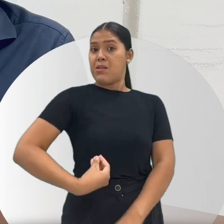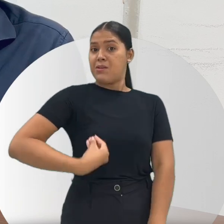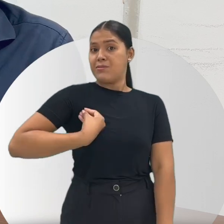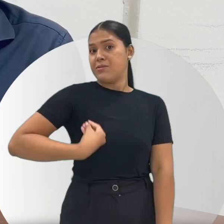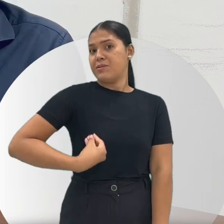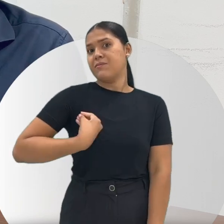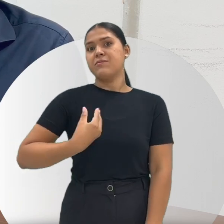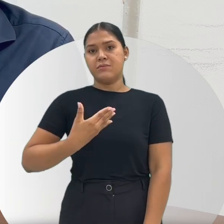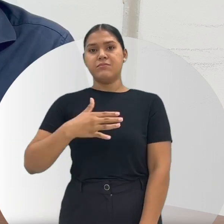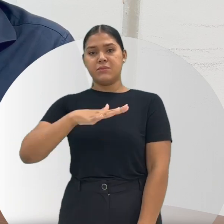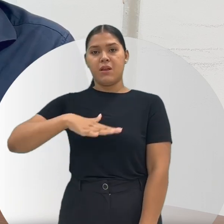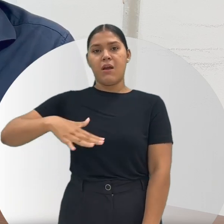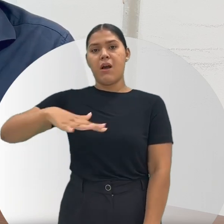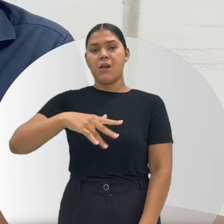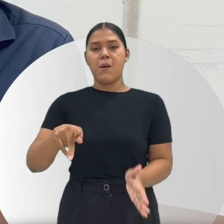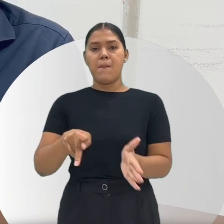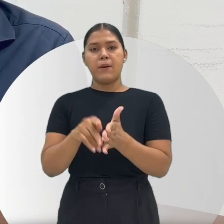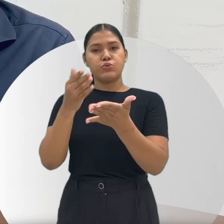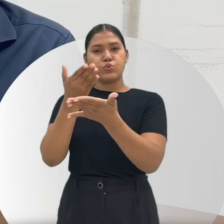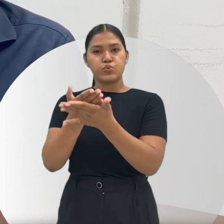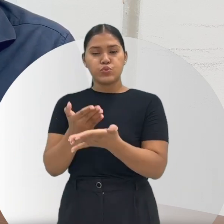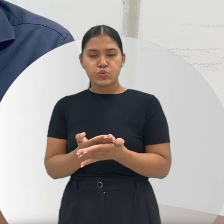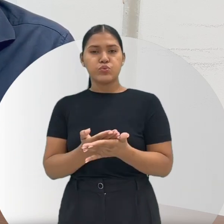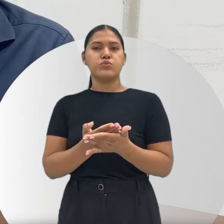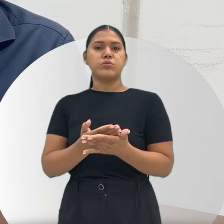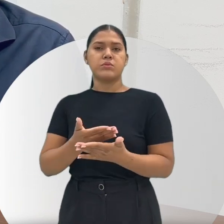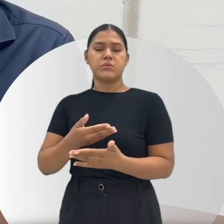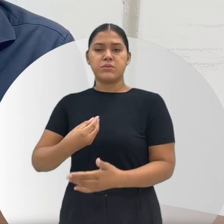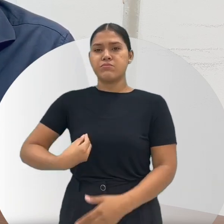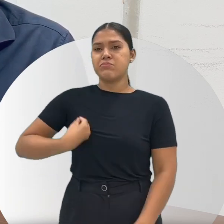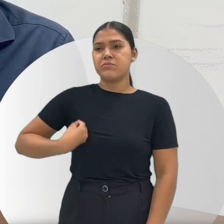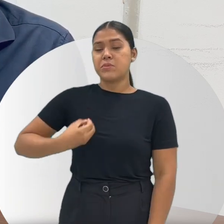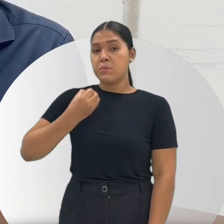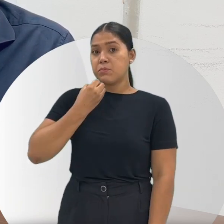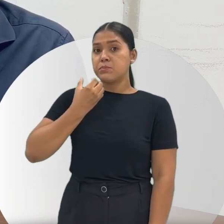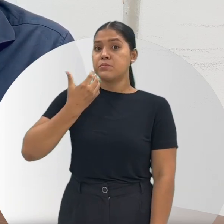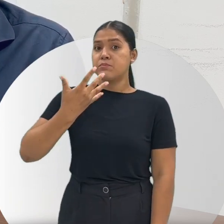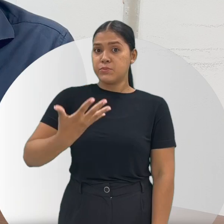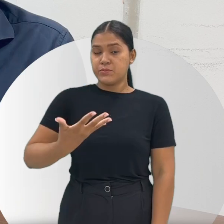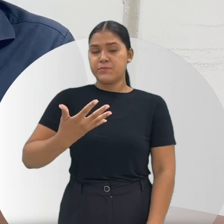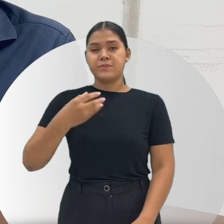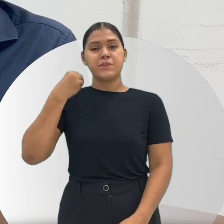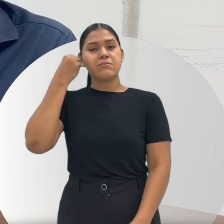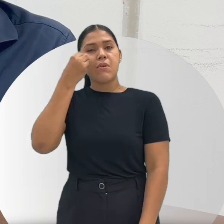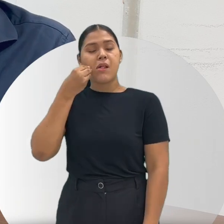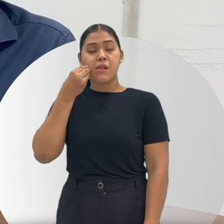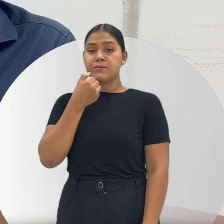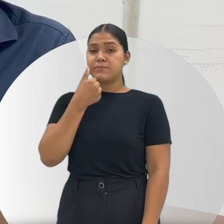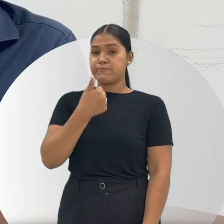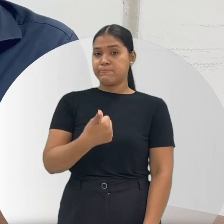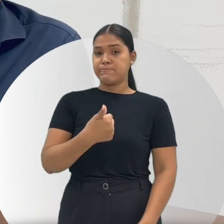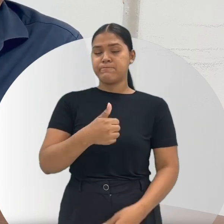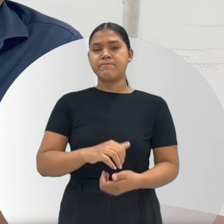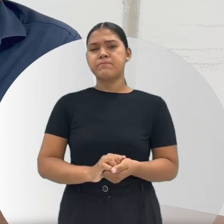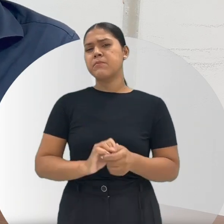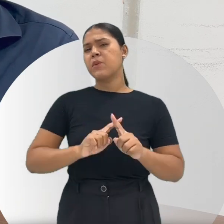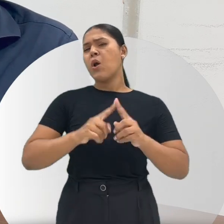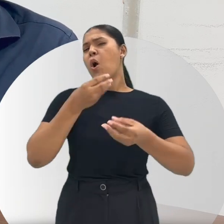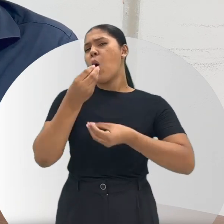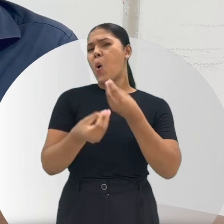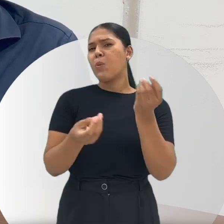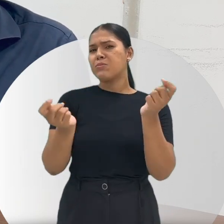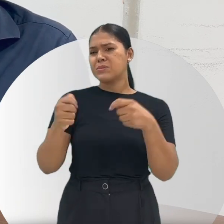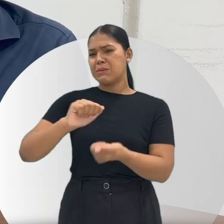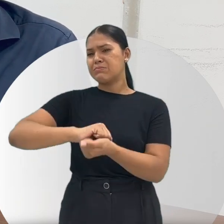outros que possam usufruir, assim como eu estou usufruindo desse momento. Então, e como que a gente vai fazer isso? A gente